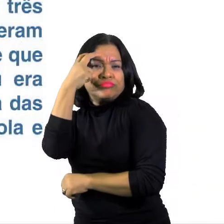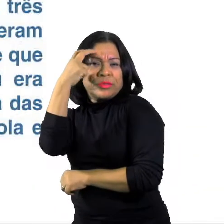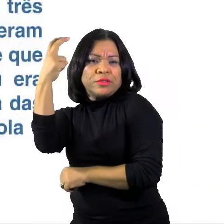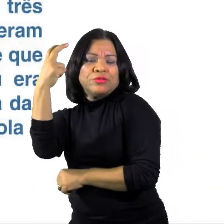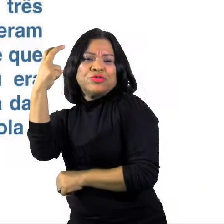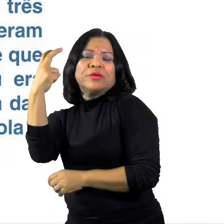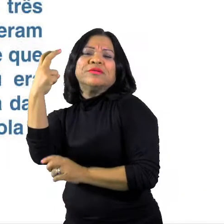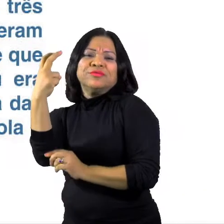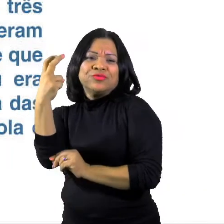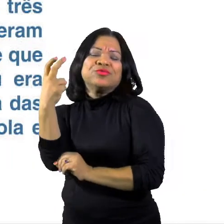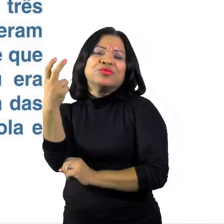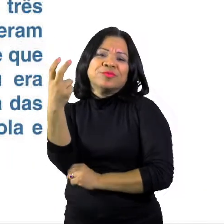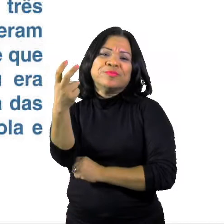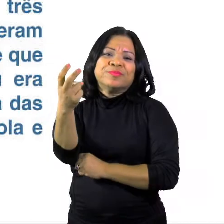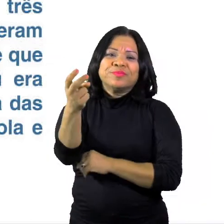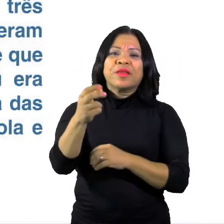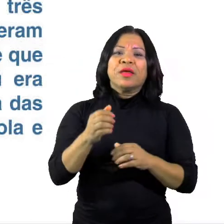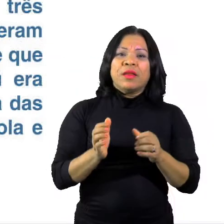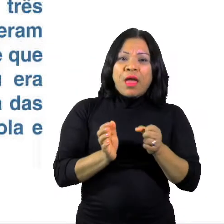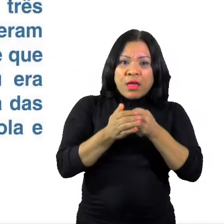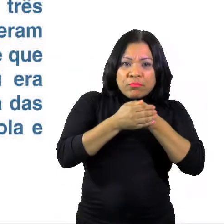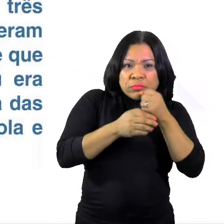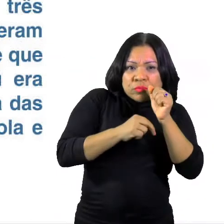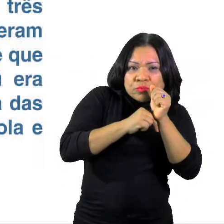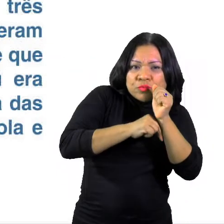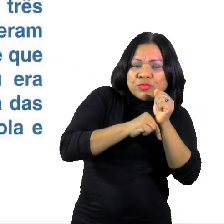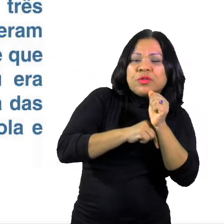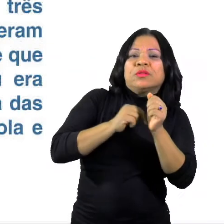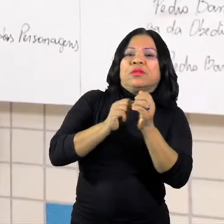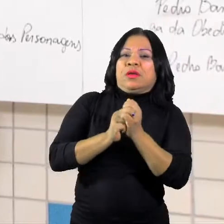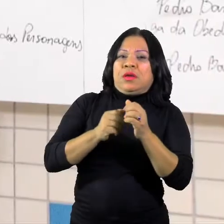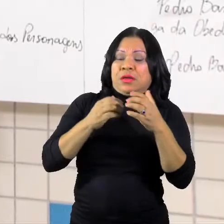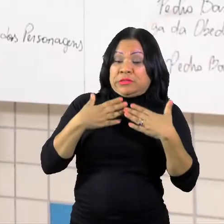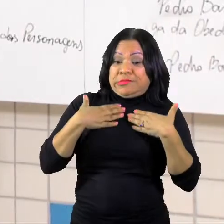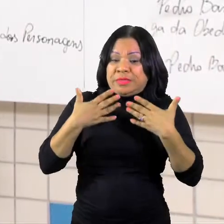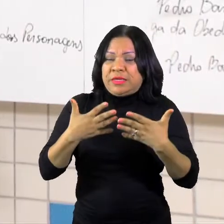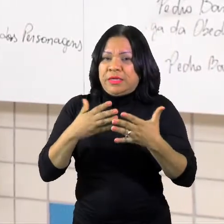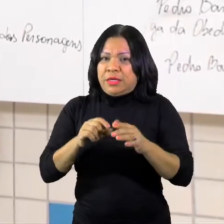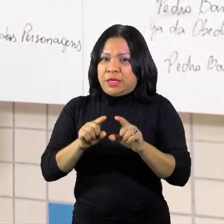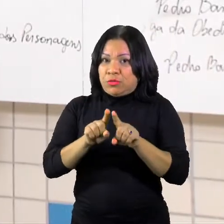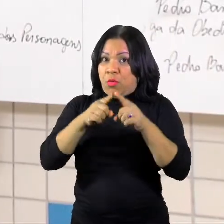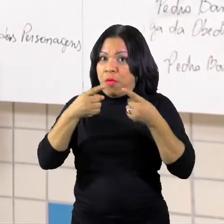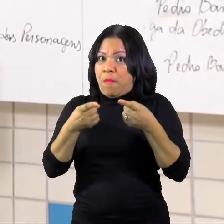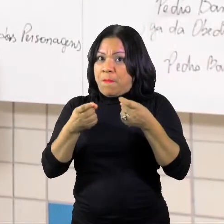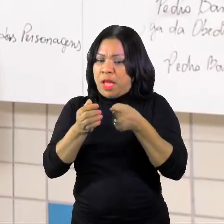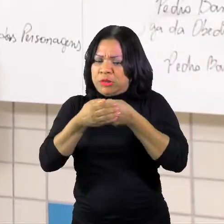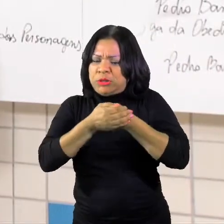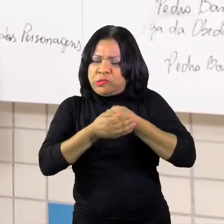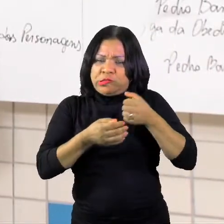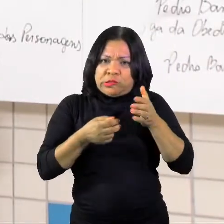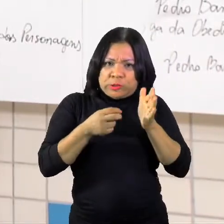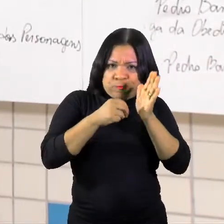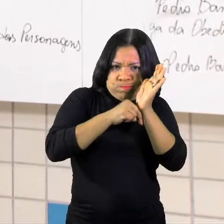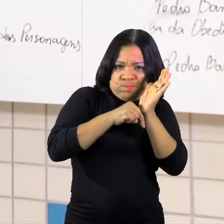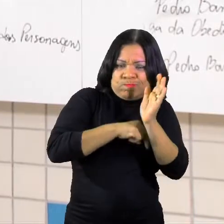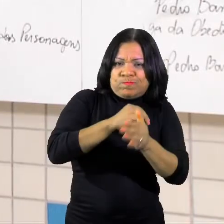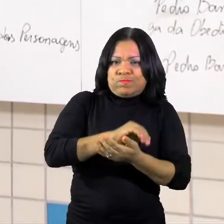inteligente, Escondia um segredo, era o garoto inteligente e esperto, mas que escondia um segredo.